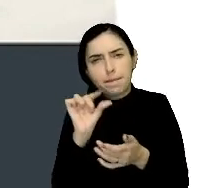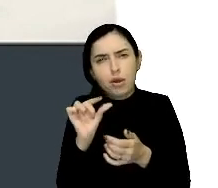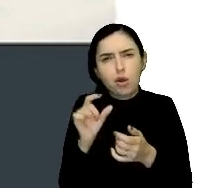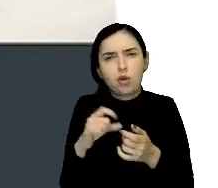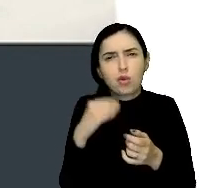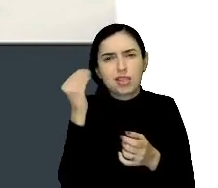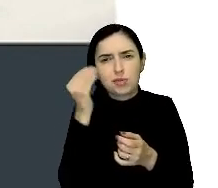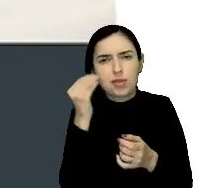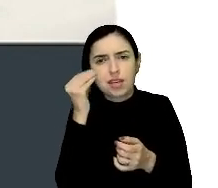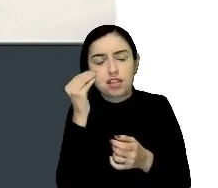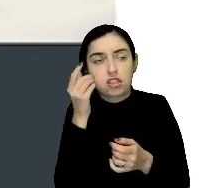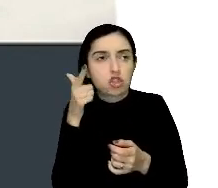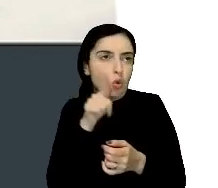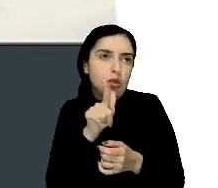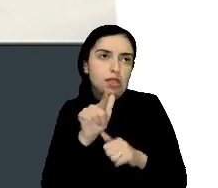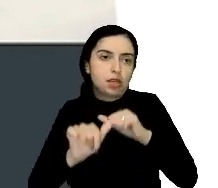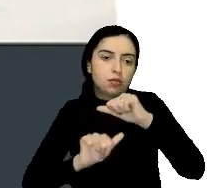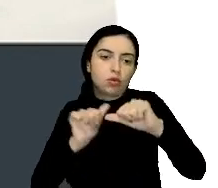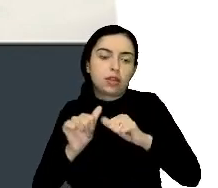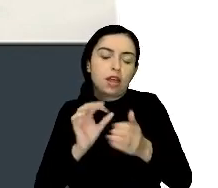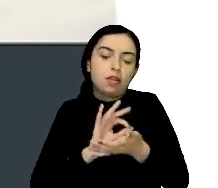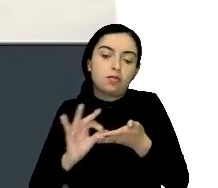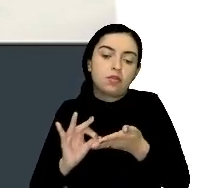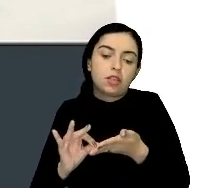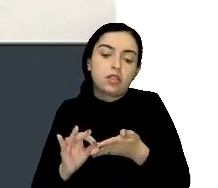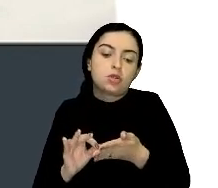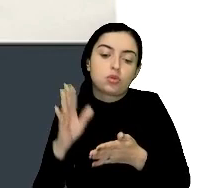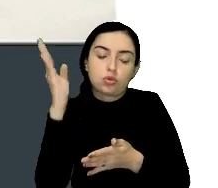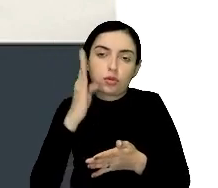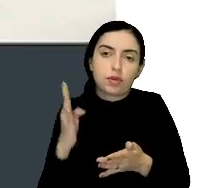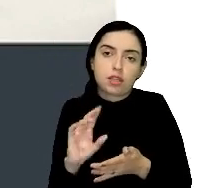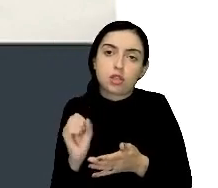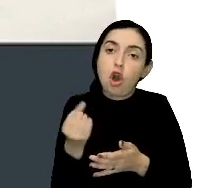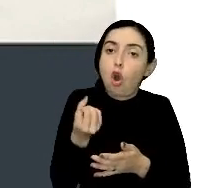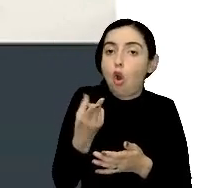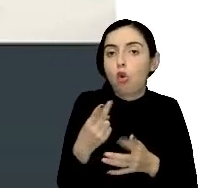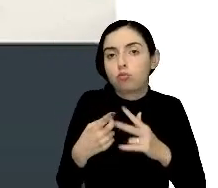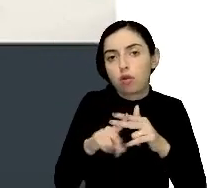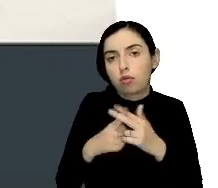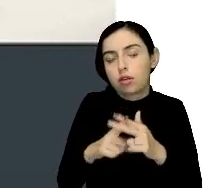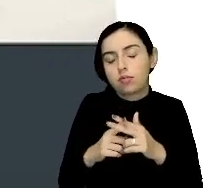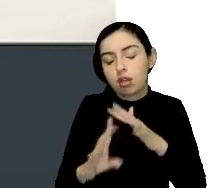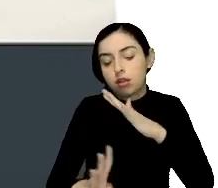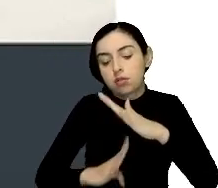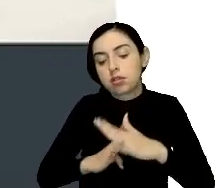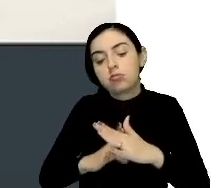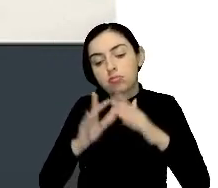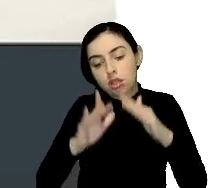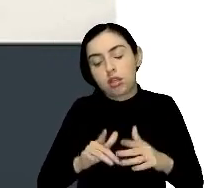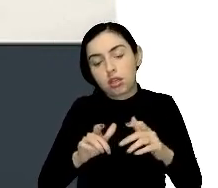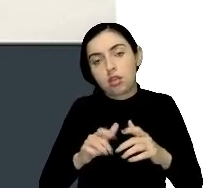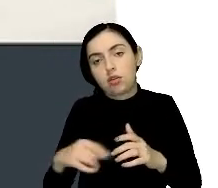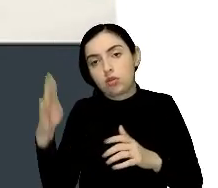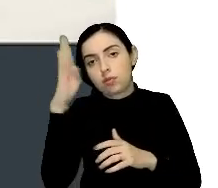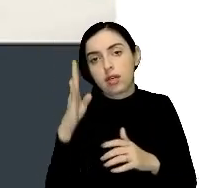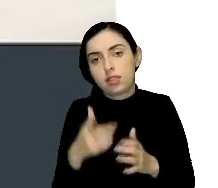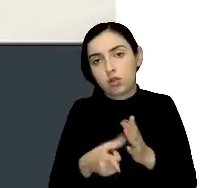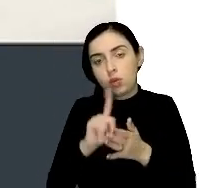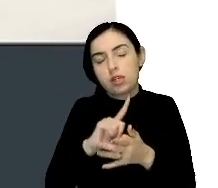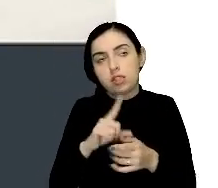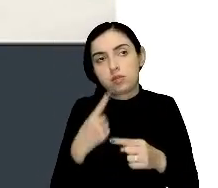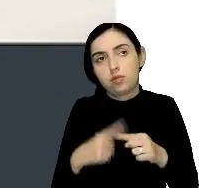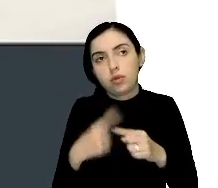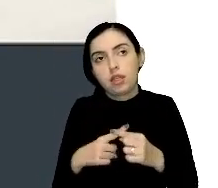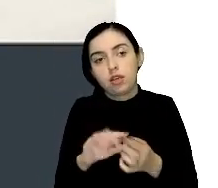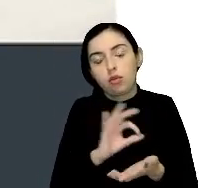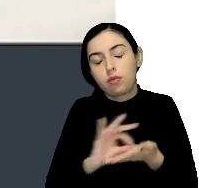ele conseguiria mudar o visto estando no Brasil ou regularizar a situação migratória estando no Brasil antes. Por quê? O visto era